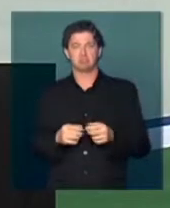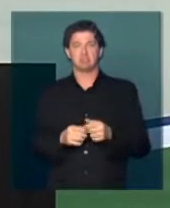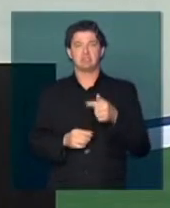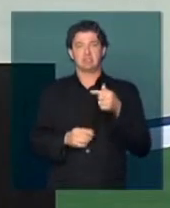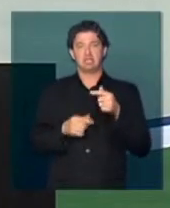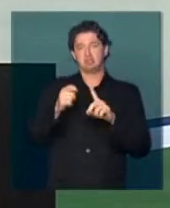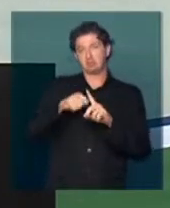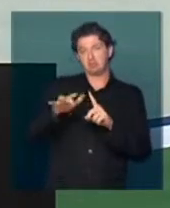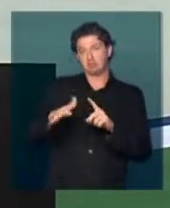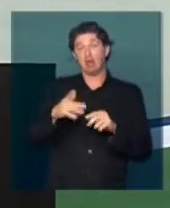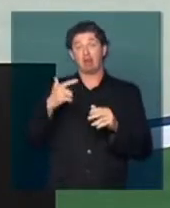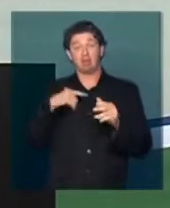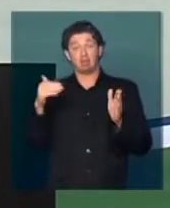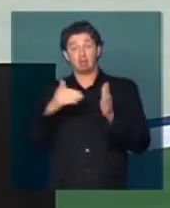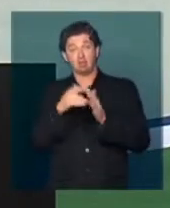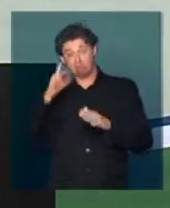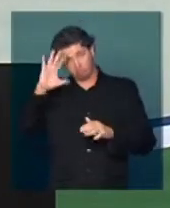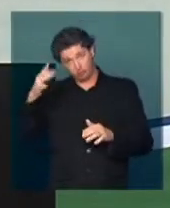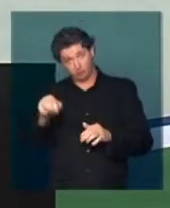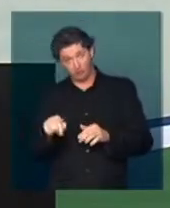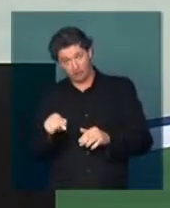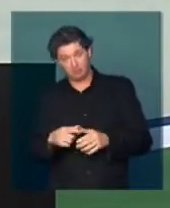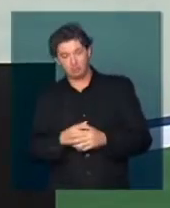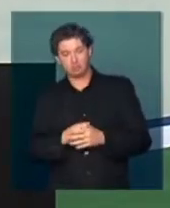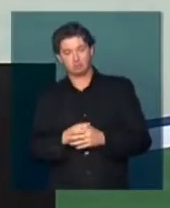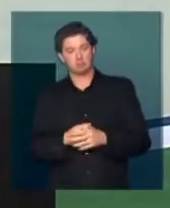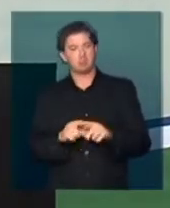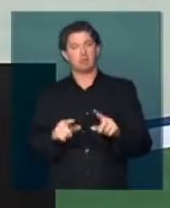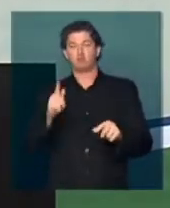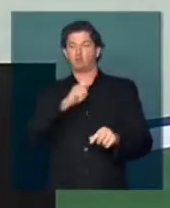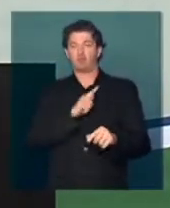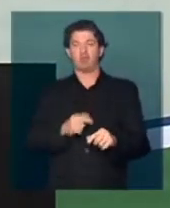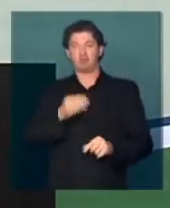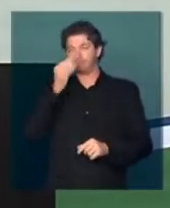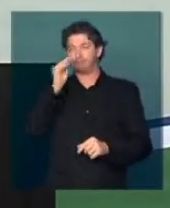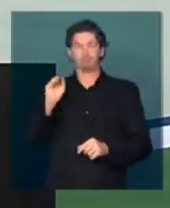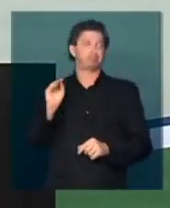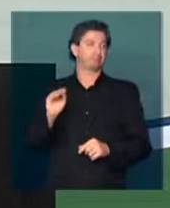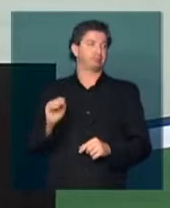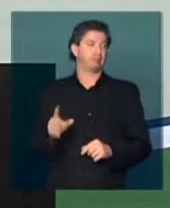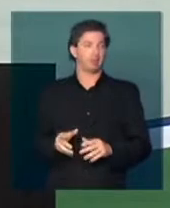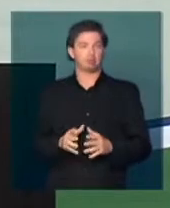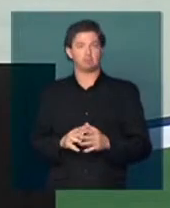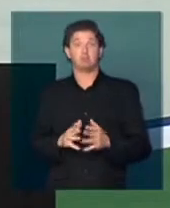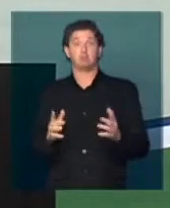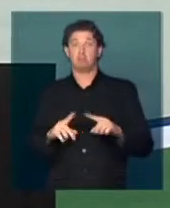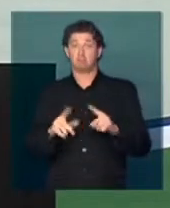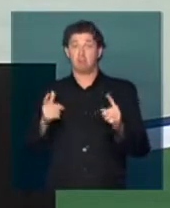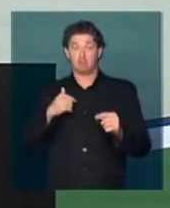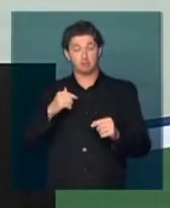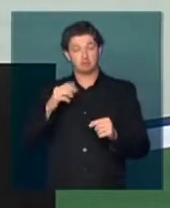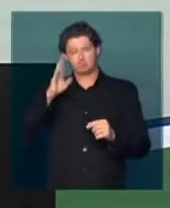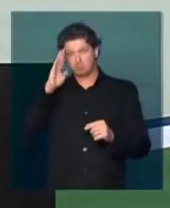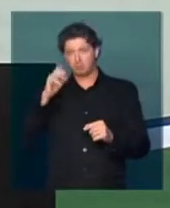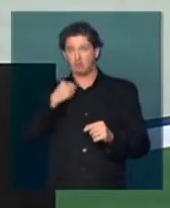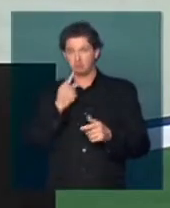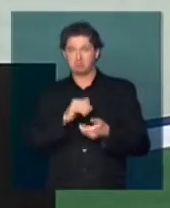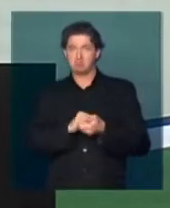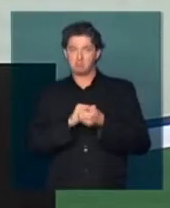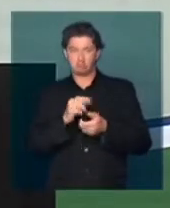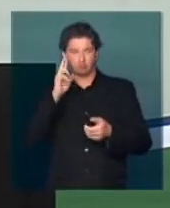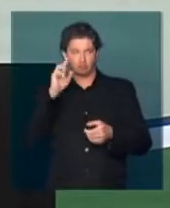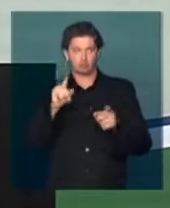poder regularizar isso, que ainda o governo federal não levou a sério. Mas eu quero, acima de tudo, parabenizar a Vossa